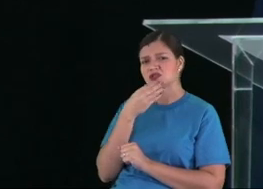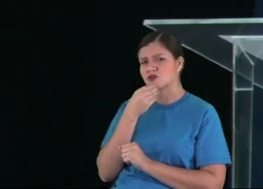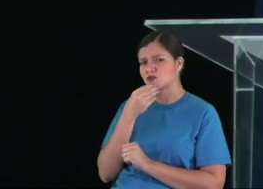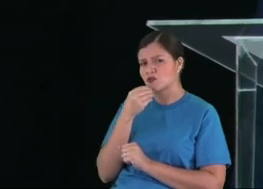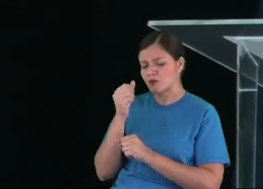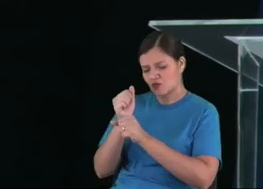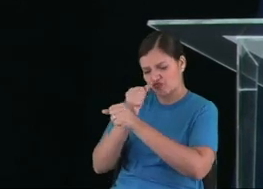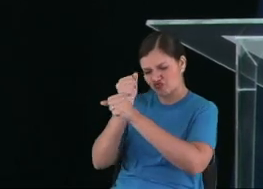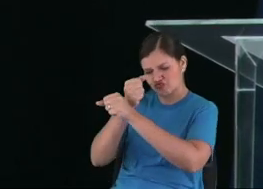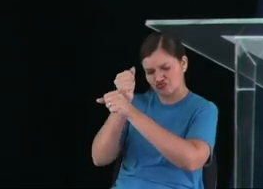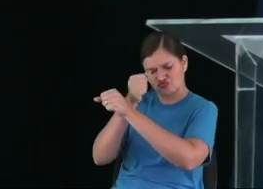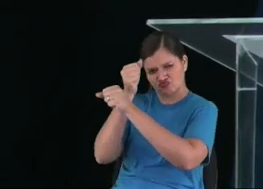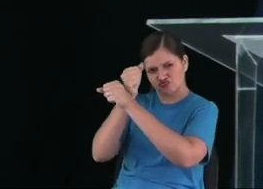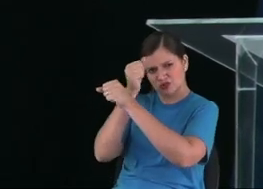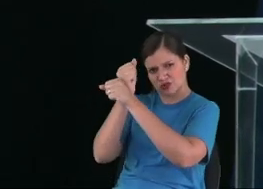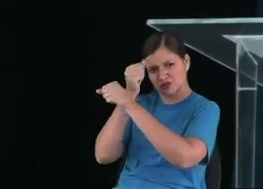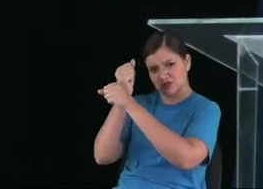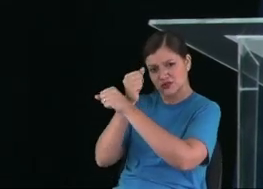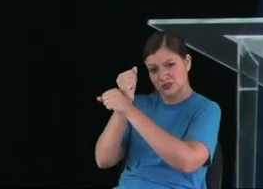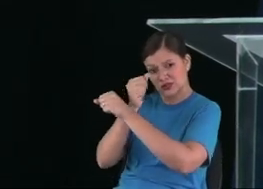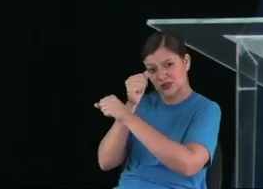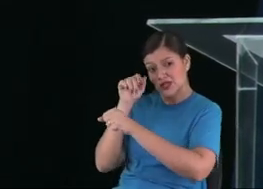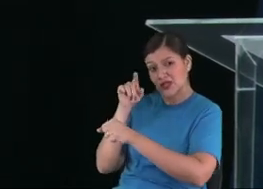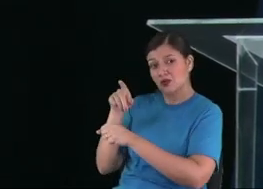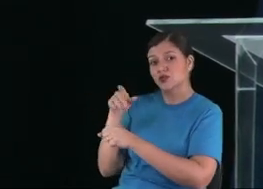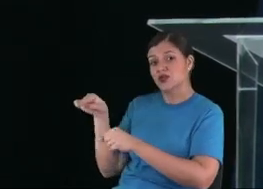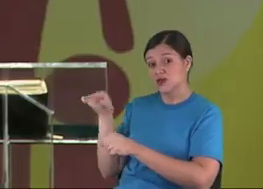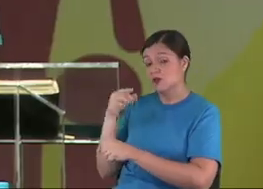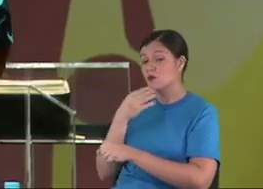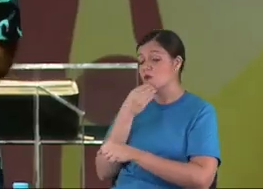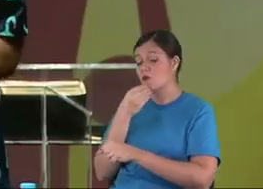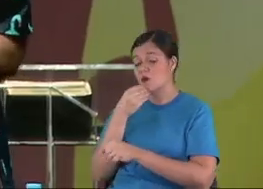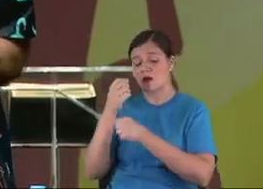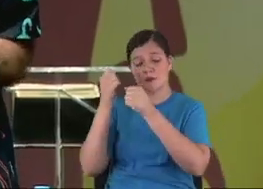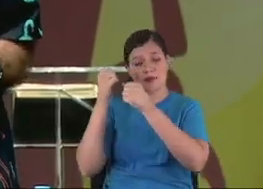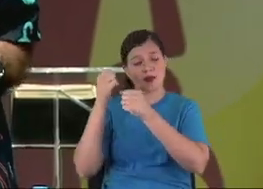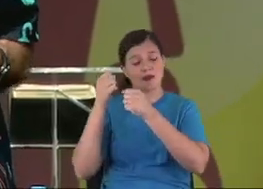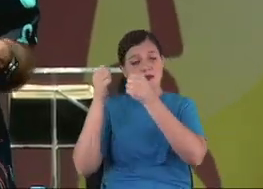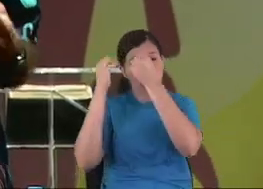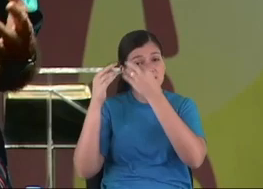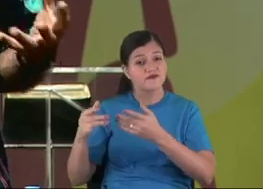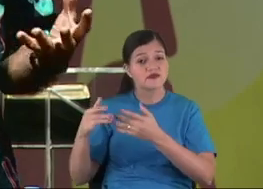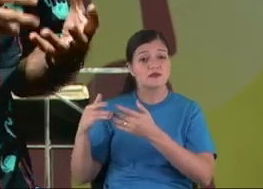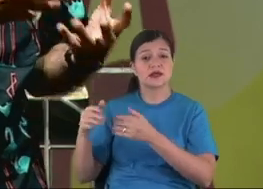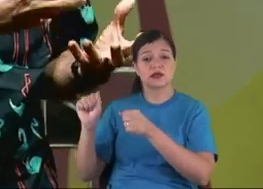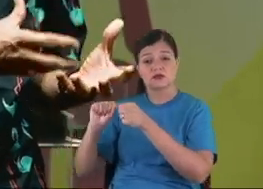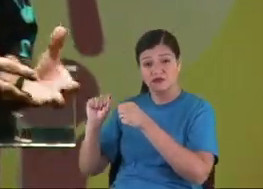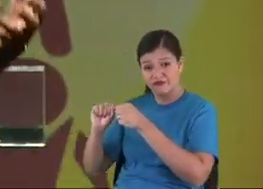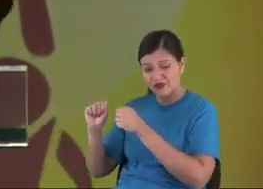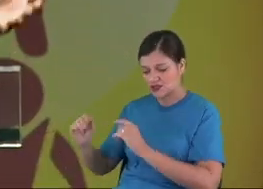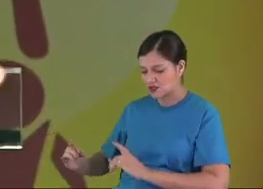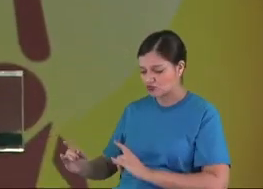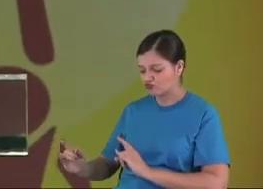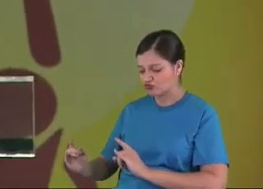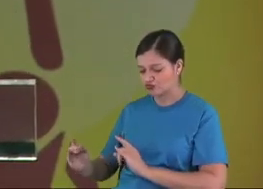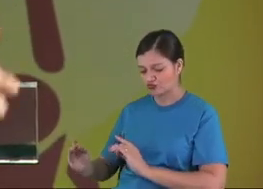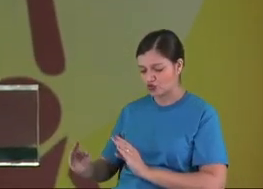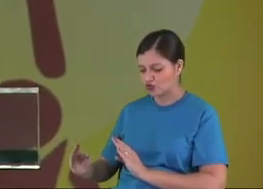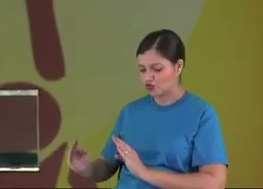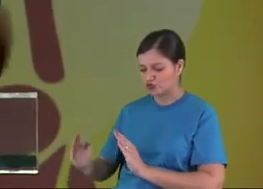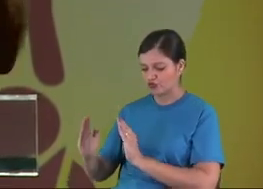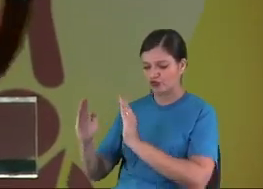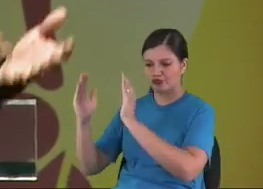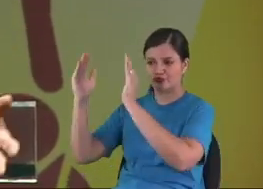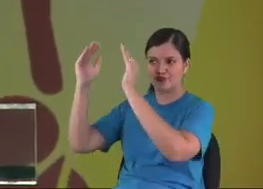ia se aposentar na época. E ele estava explicando que, na época que ele começou, os foguetes, você tinha que fazer o protótipo, tinha que fazer,